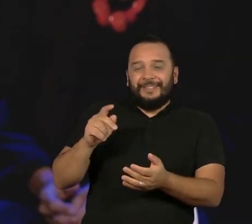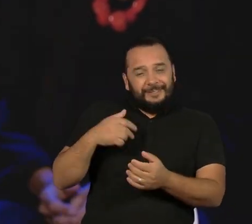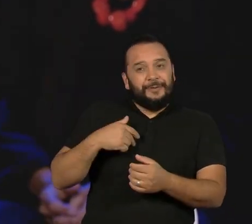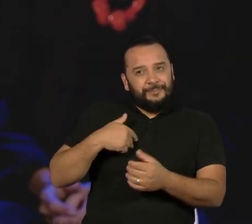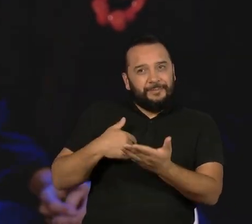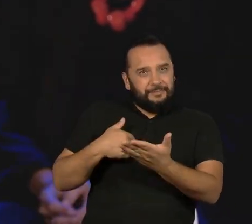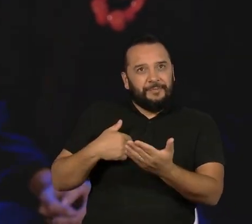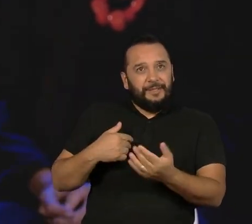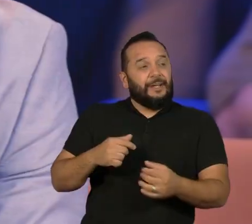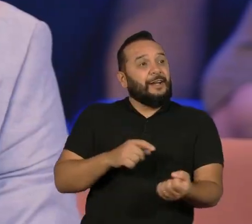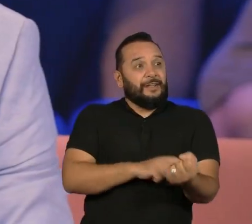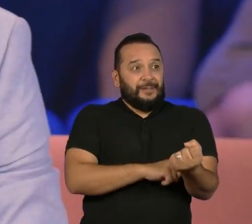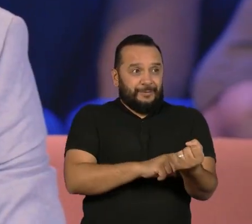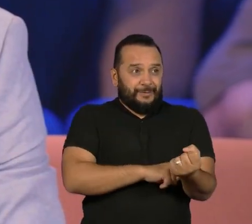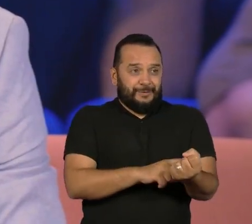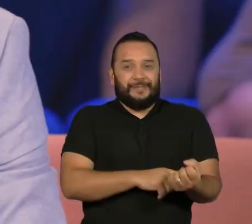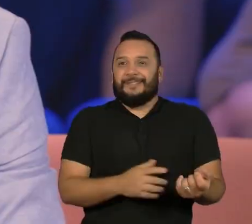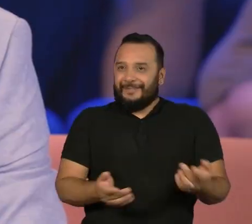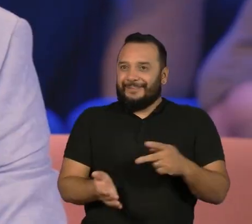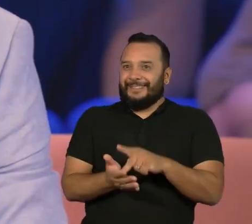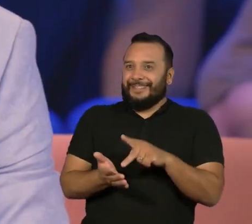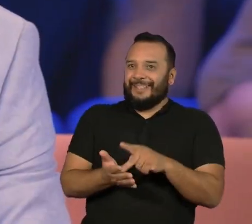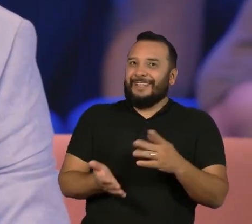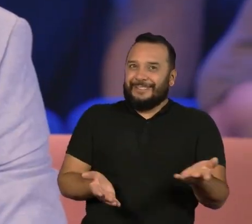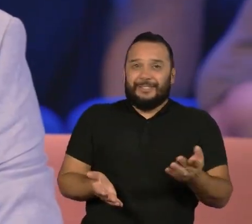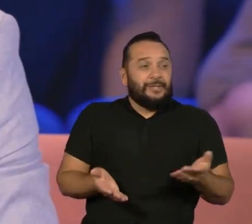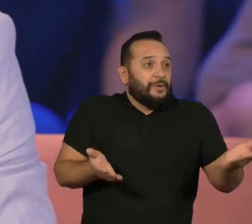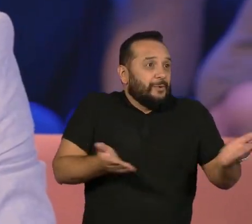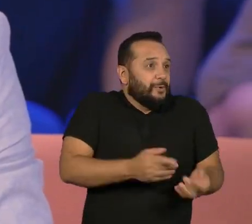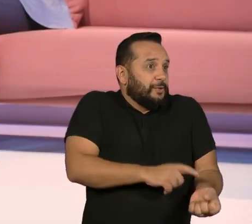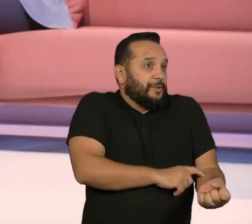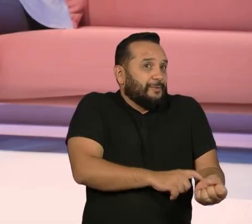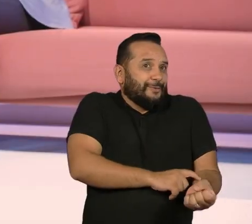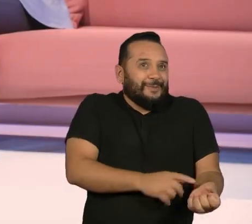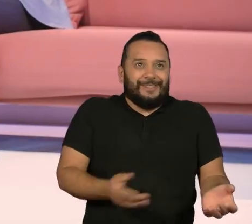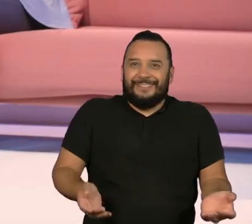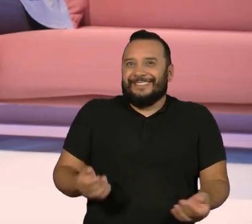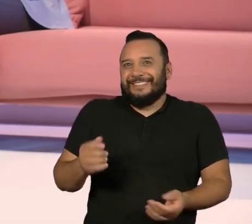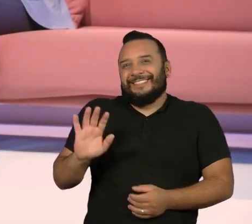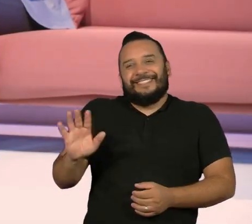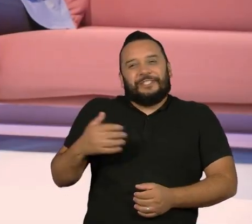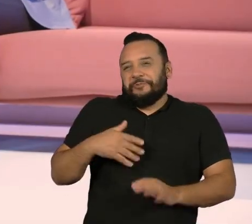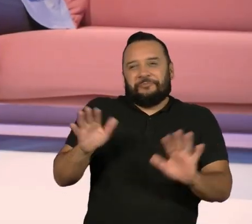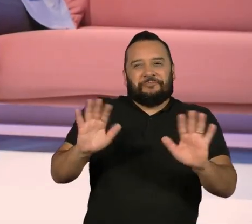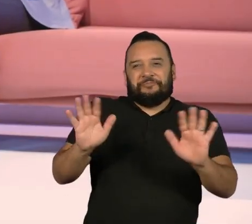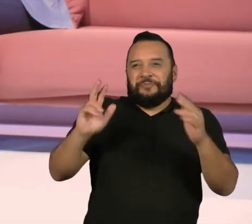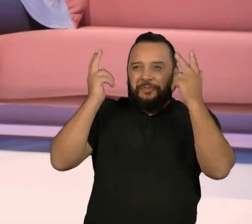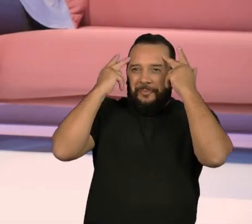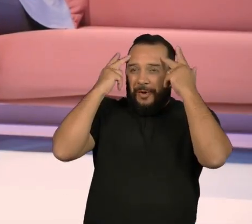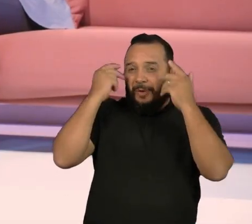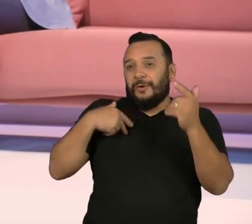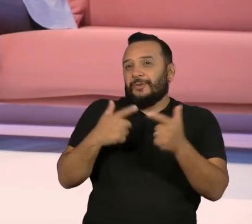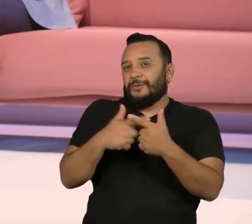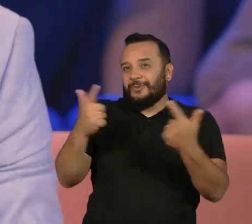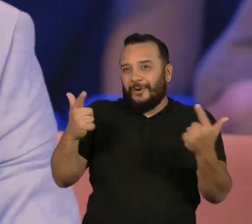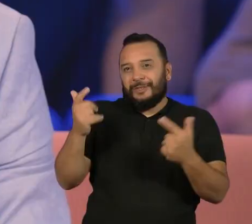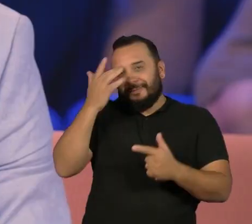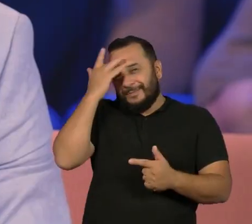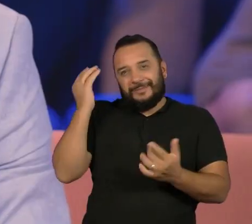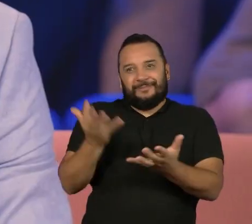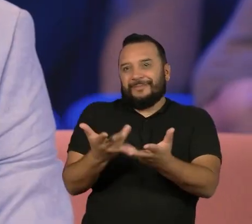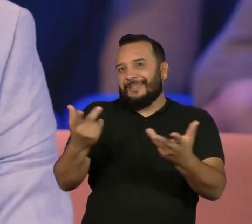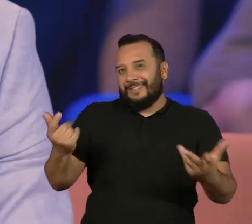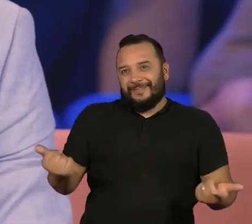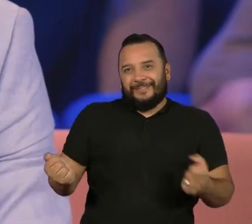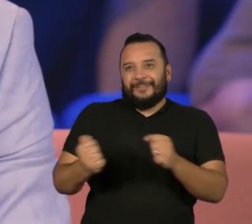Meirelles. Fiquei nervoso naquele dia. Pois é, não, hoje você tá nervoso, muita boa não tá mais. Não tô tá mais. Eu tenho muita boa sorte de cruzar com pessoas